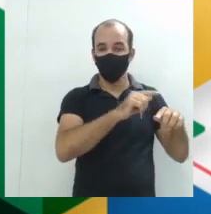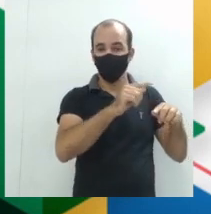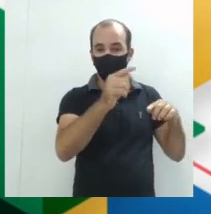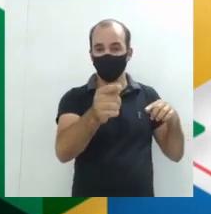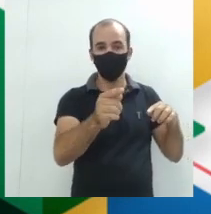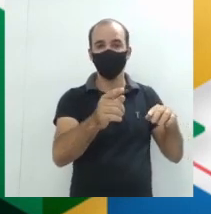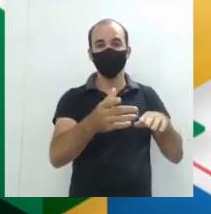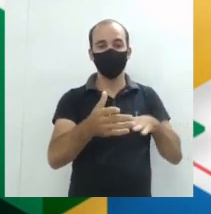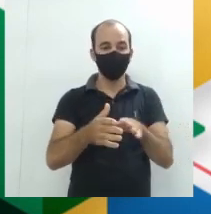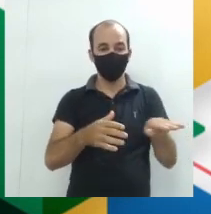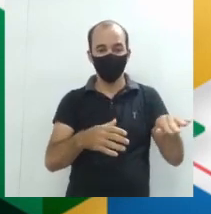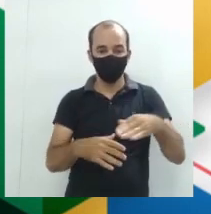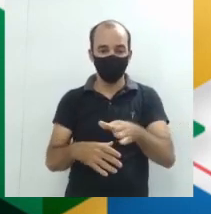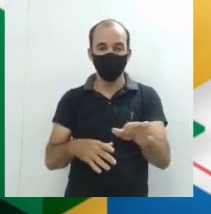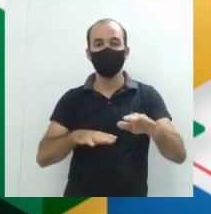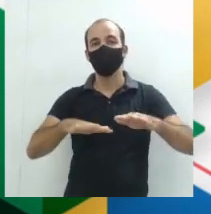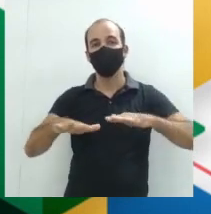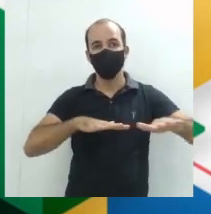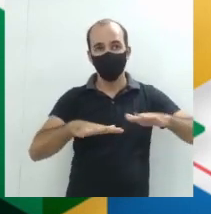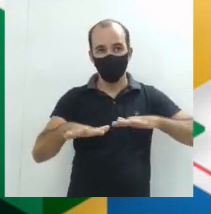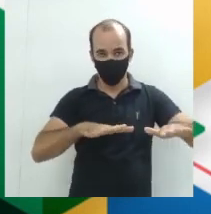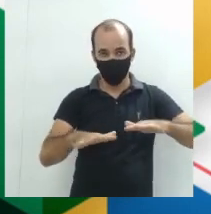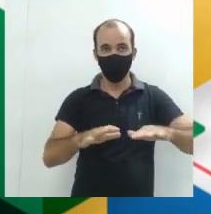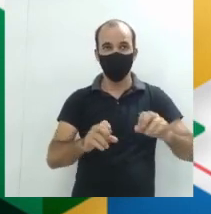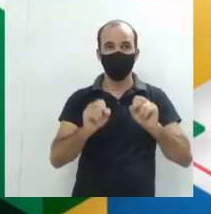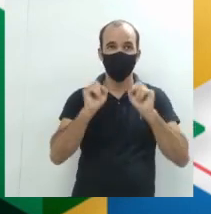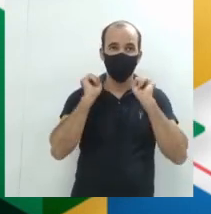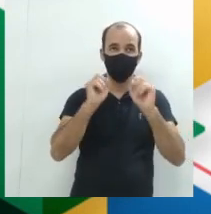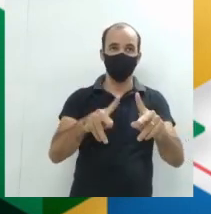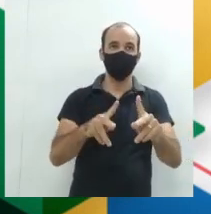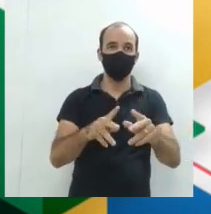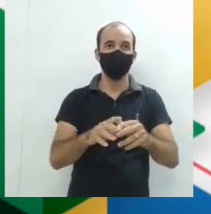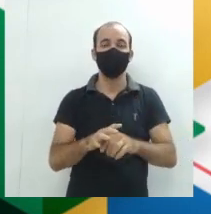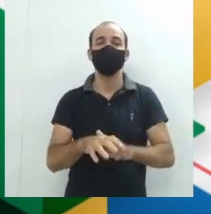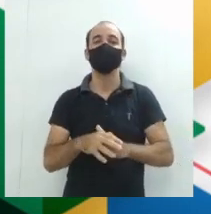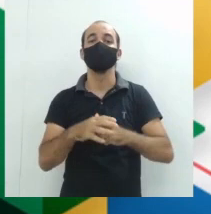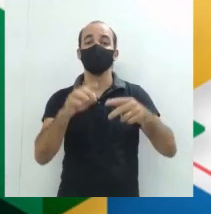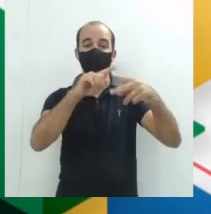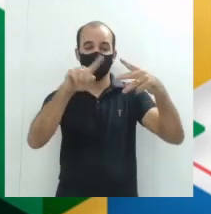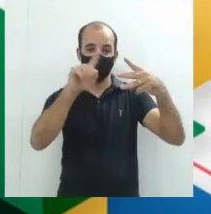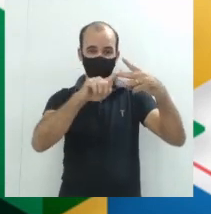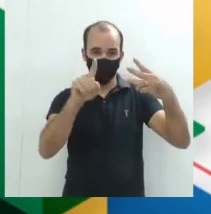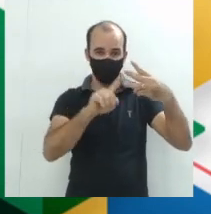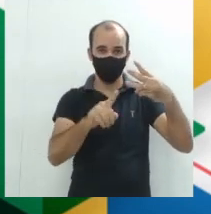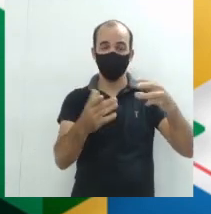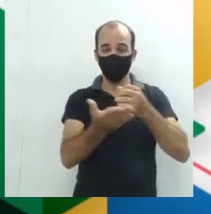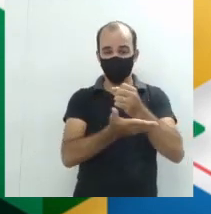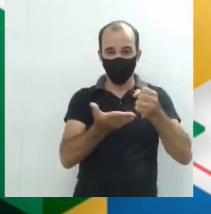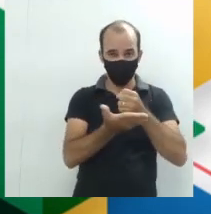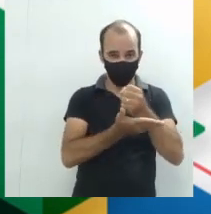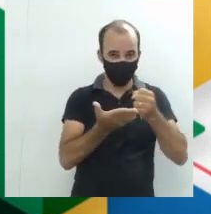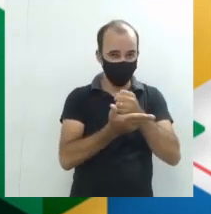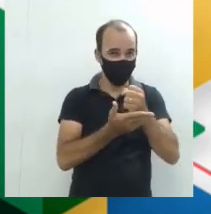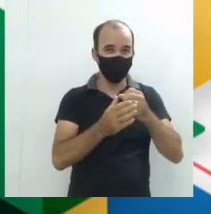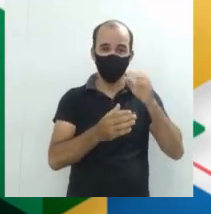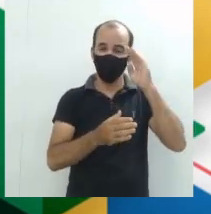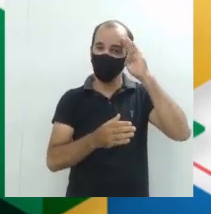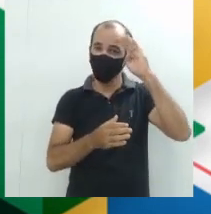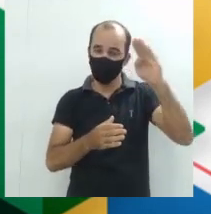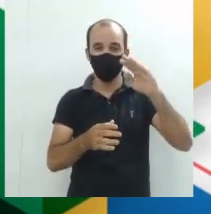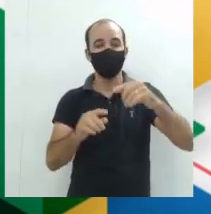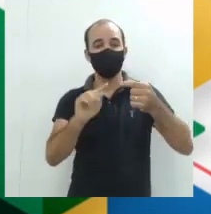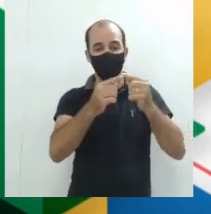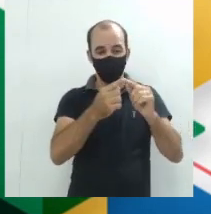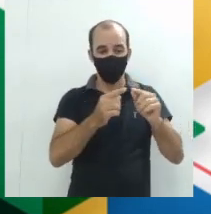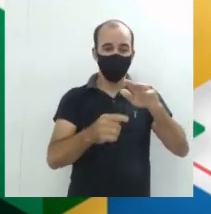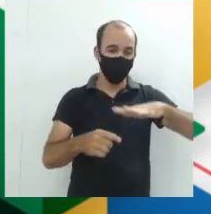o sentido do movimento. Tu não esquece. Toda grandeza vetorial tem que ter 3 elementos, um